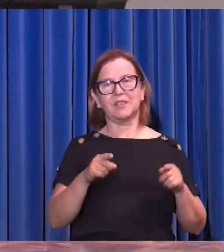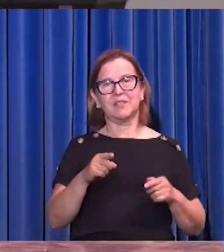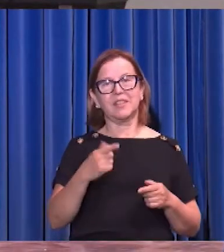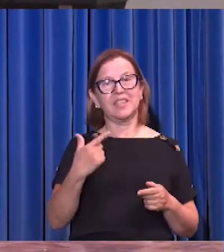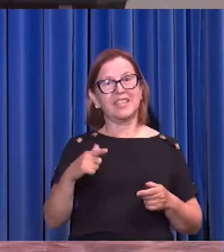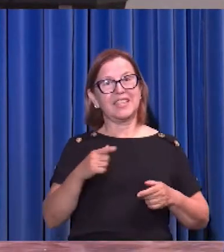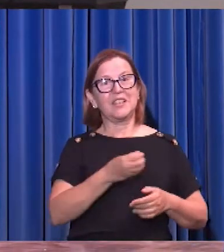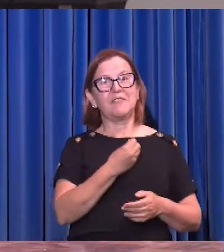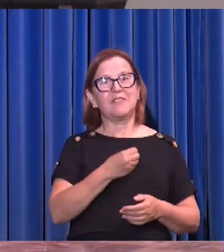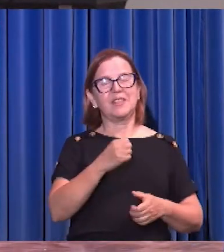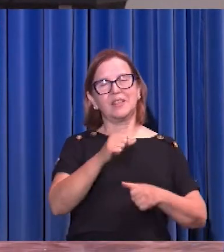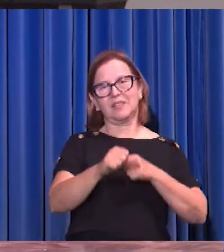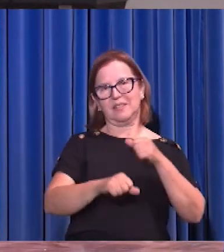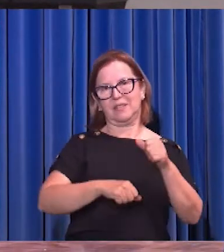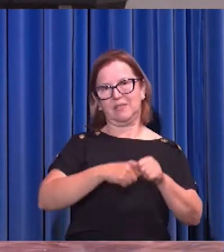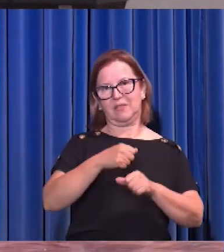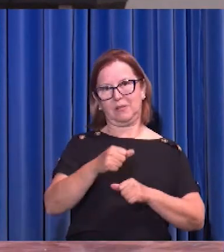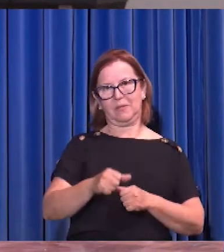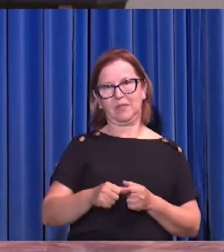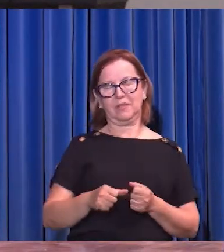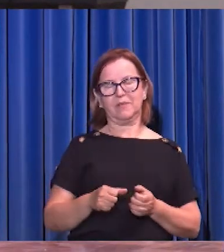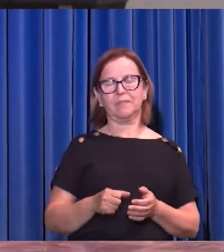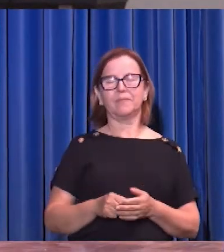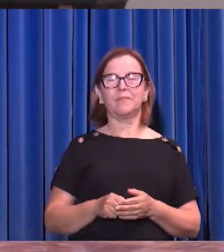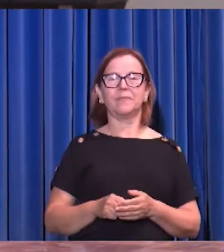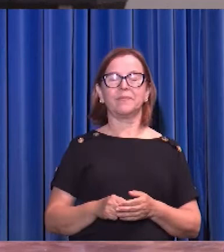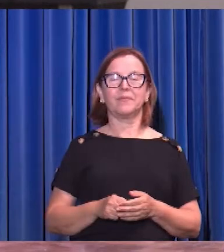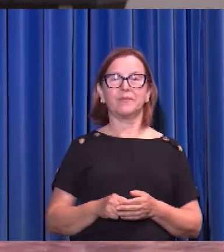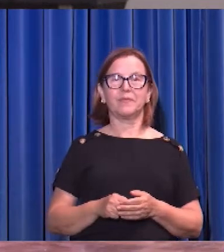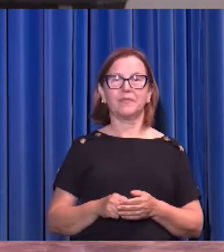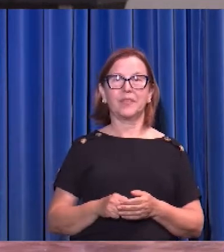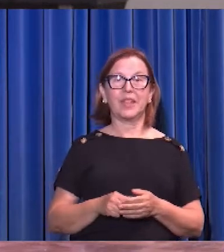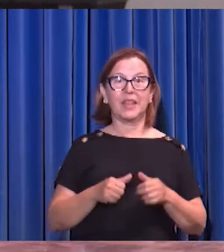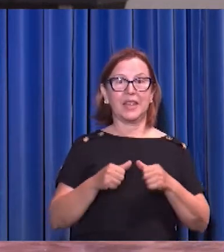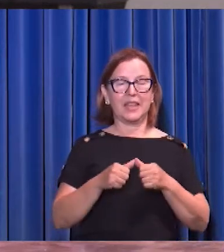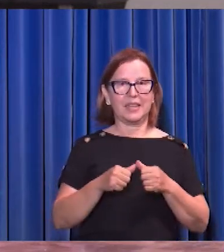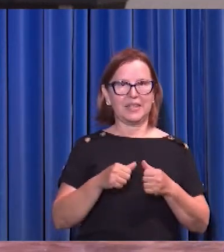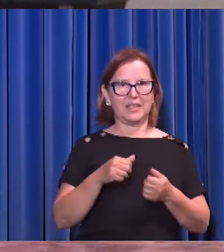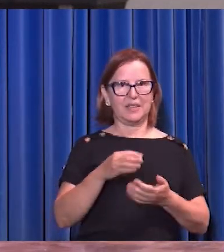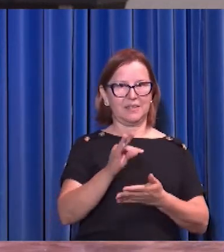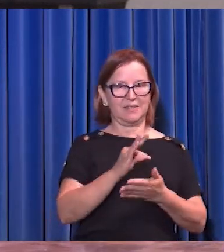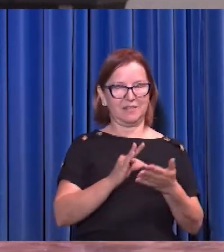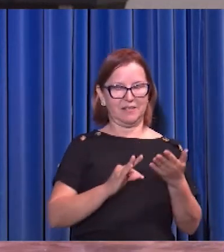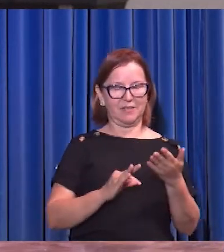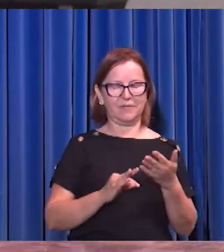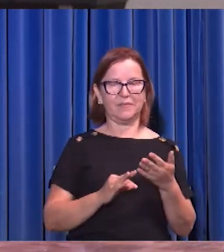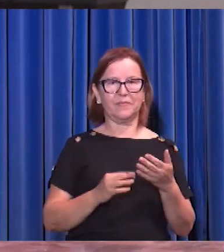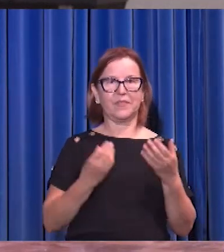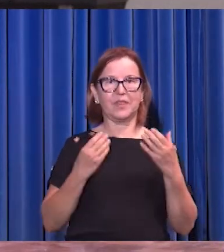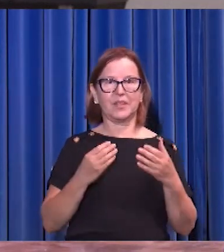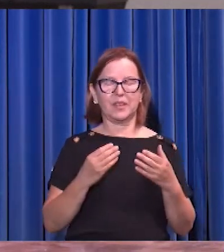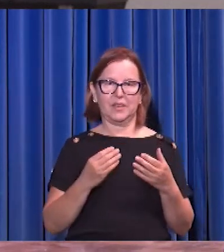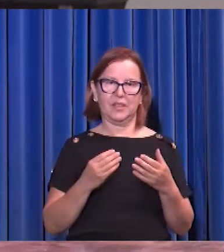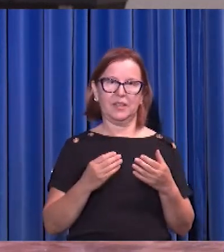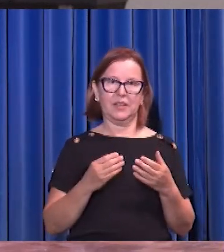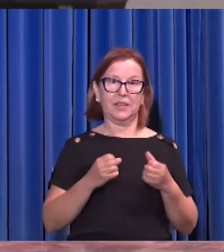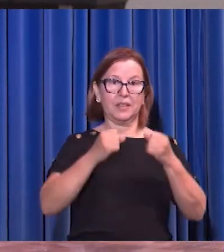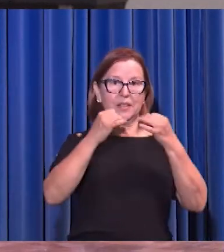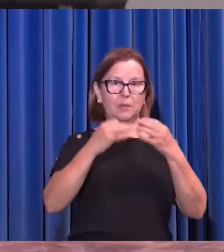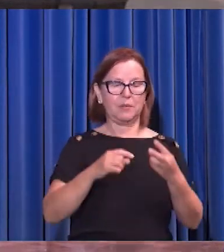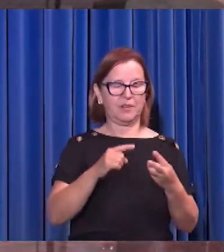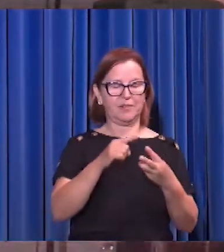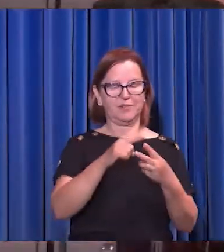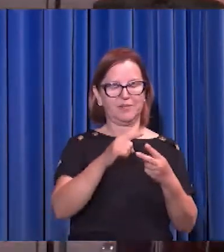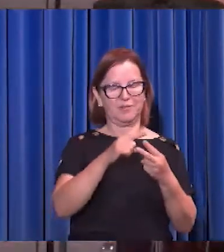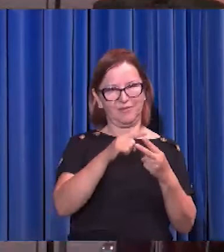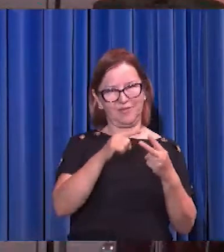vida transformada. Então aqui, nesse ponto, eu queria fazer duas aplicações. Uma